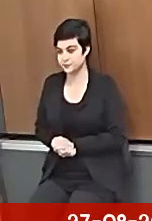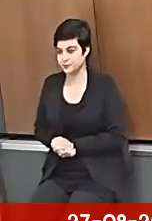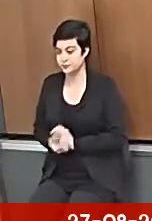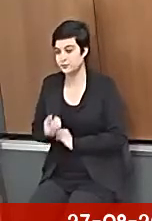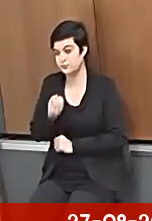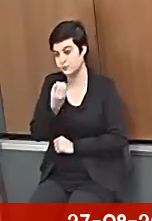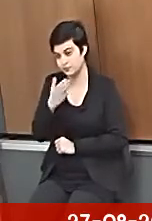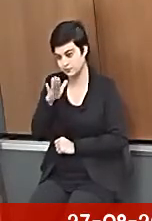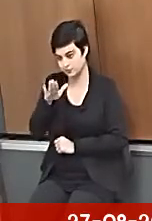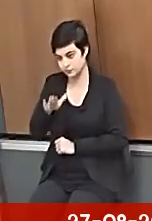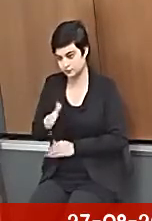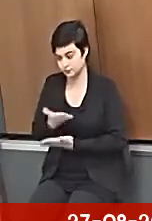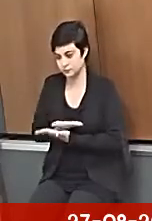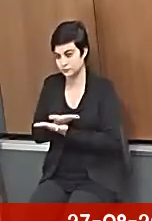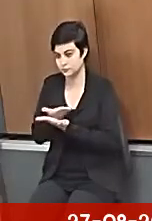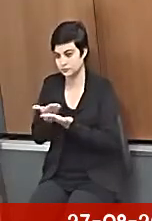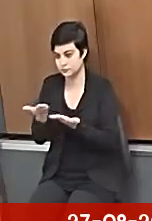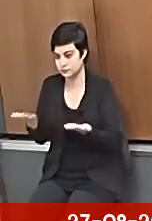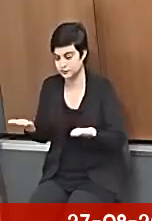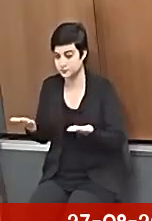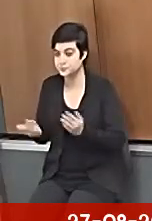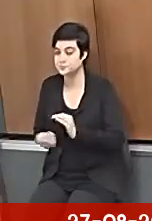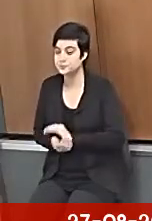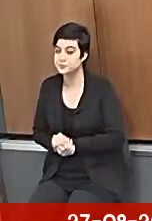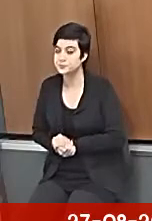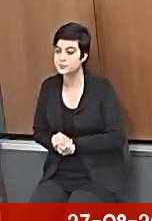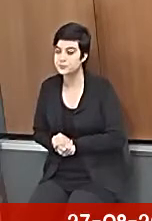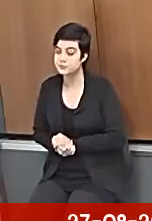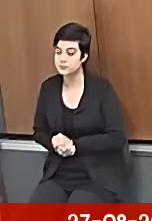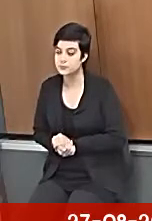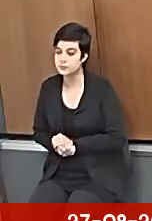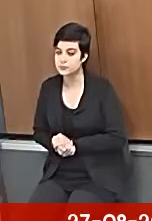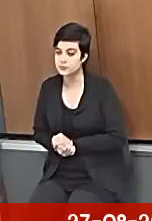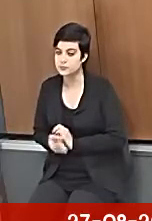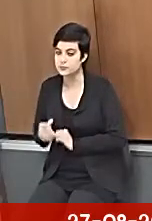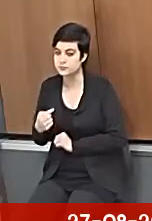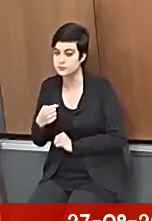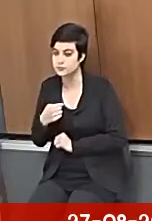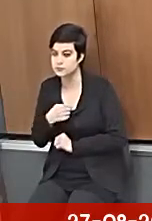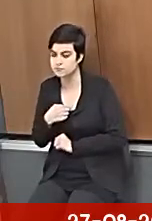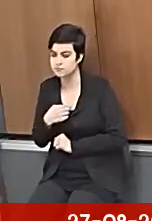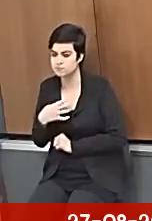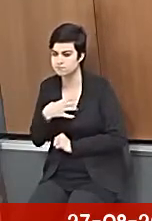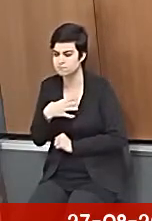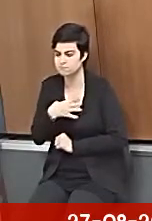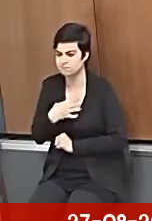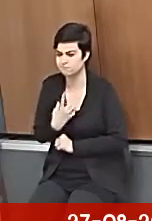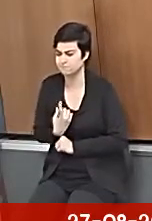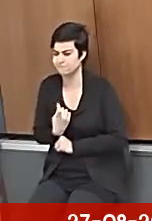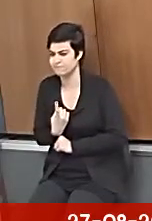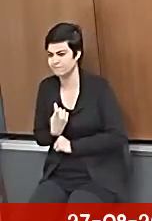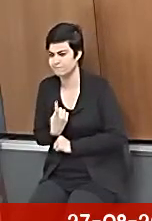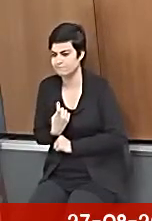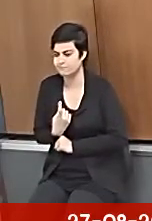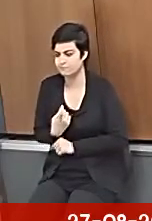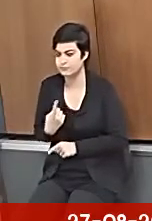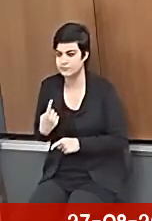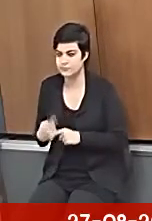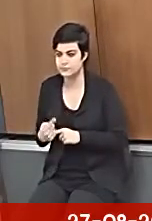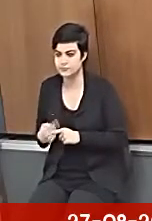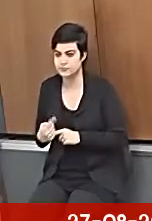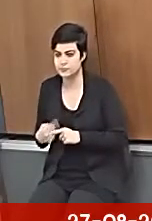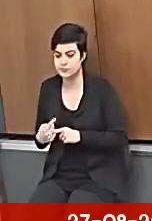boa tarde a mesma boa tarde a todos eu fiquei meio isolado aqui porque na realidade os excelentes o